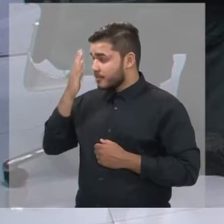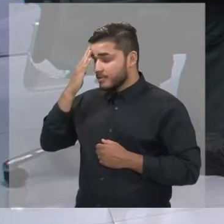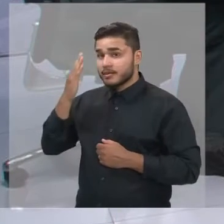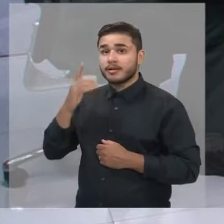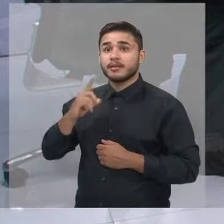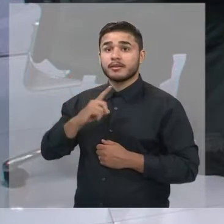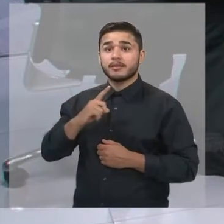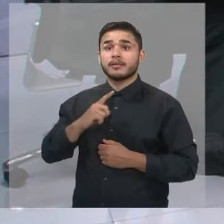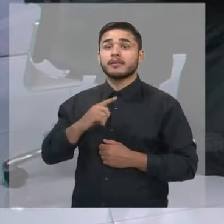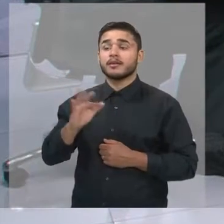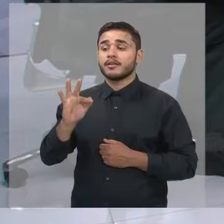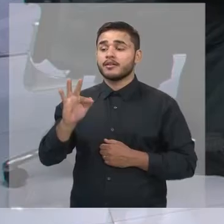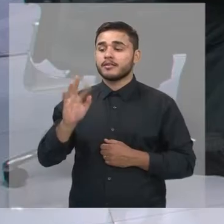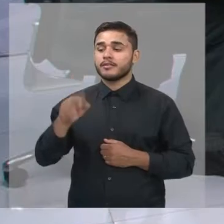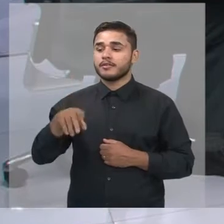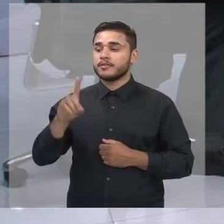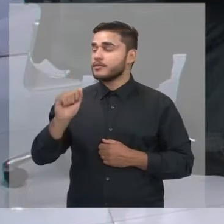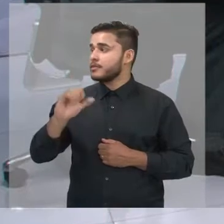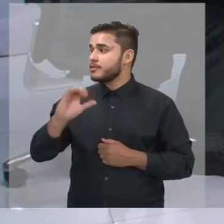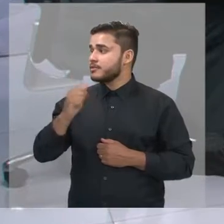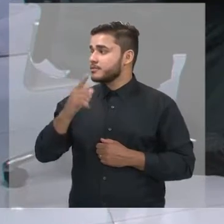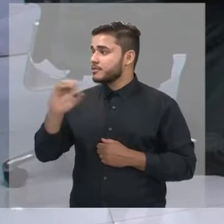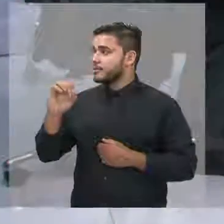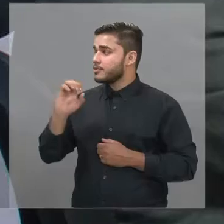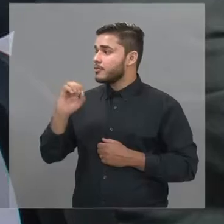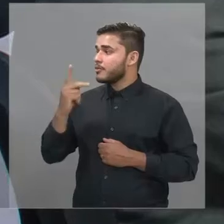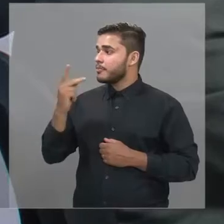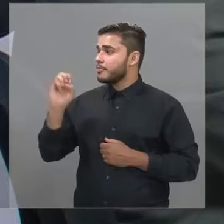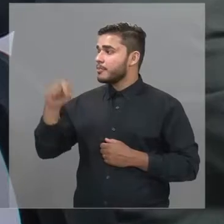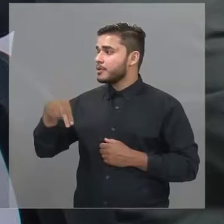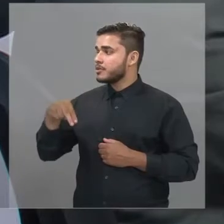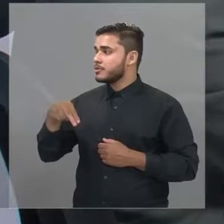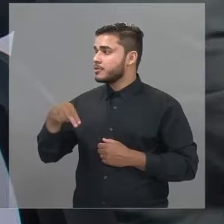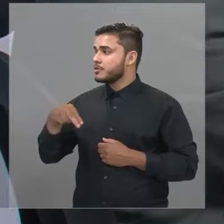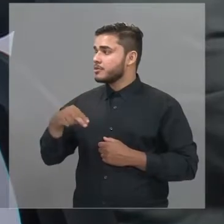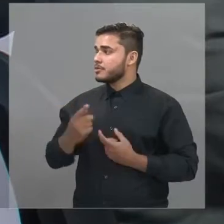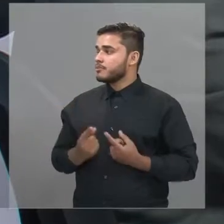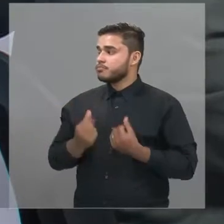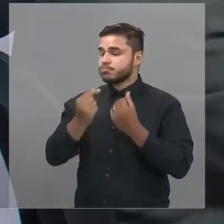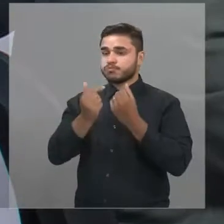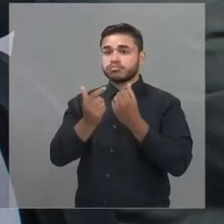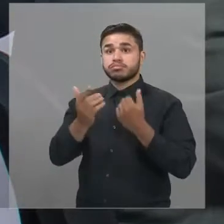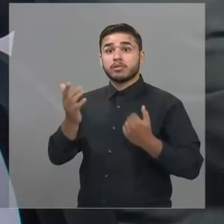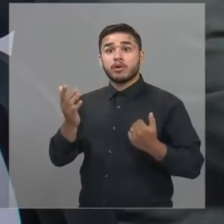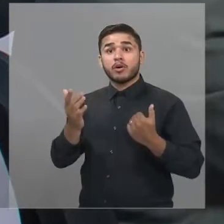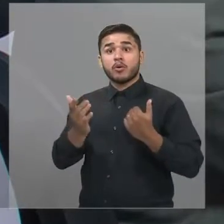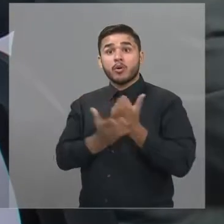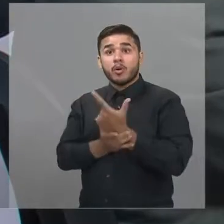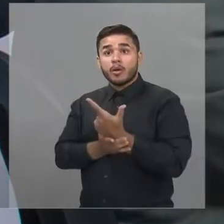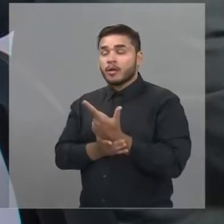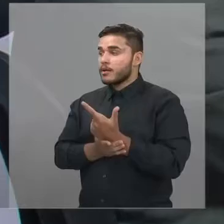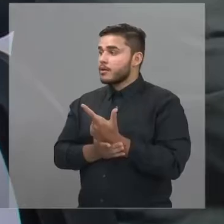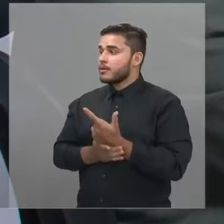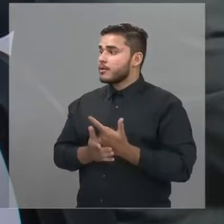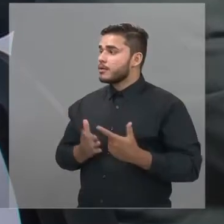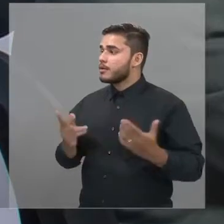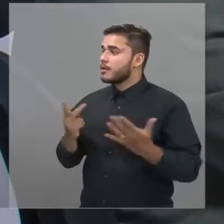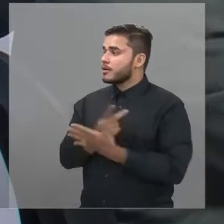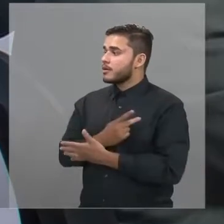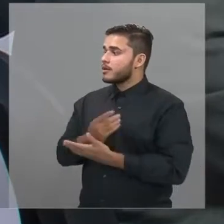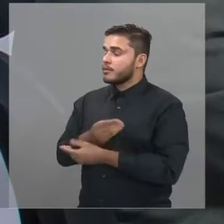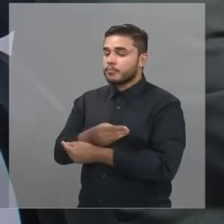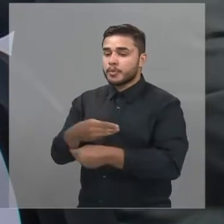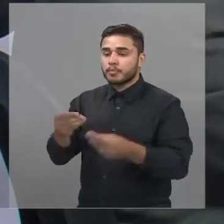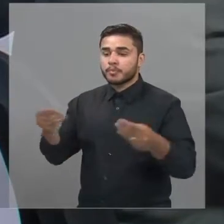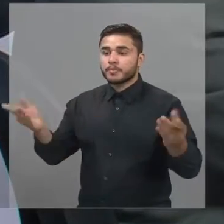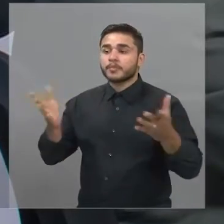Open Society do senhor Jorge Soros comprou toda a edição e distribuiu de graça. Mas não ia distribuir se não tivesse havido a ação do prefeito. Sim,